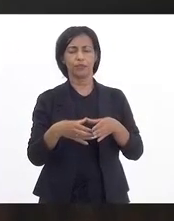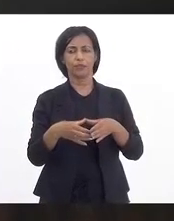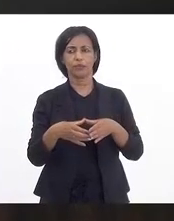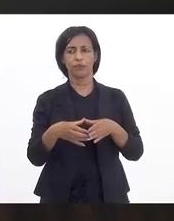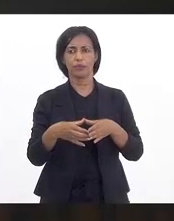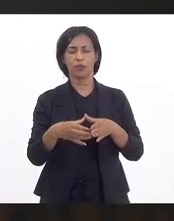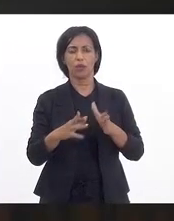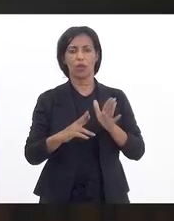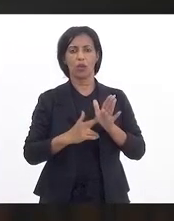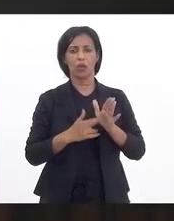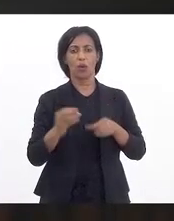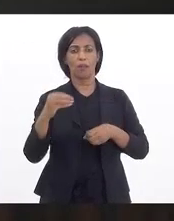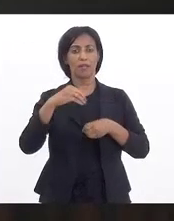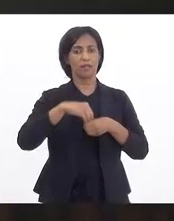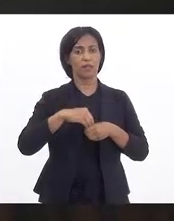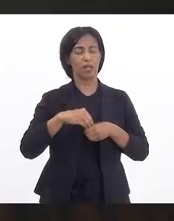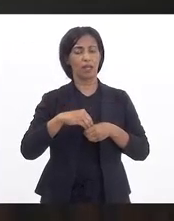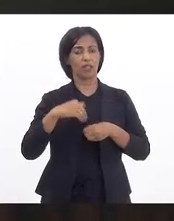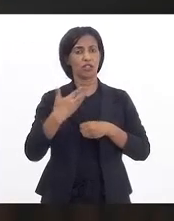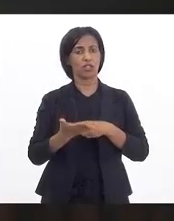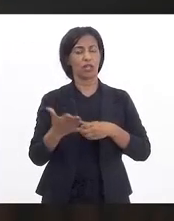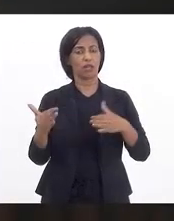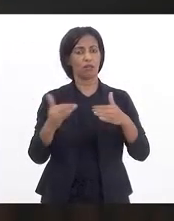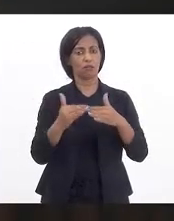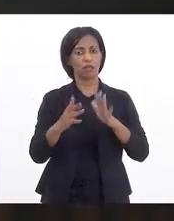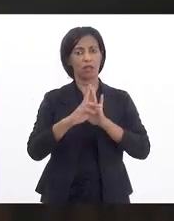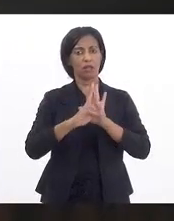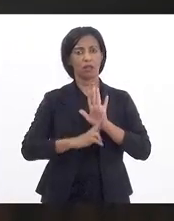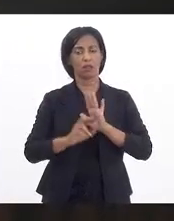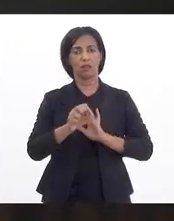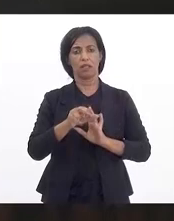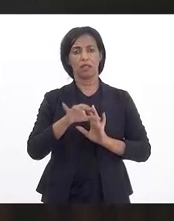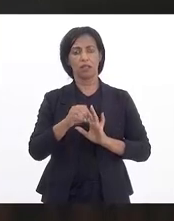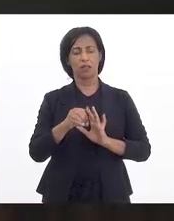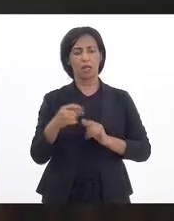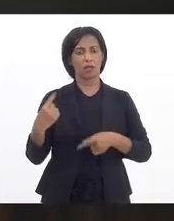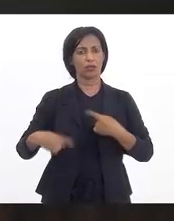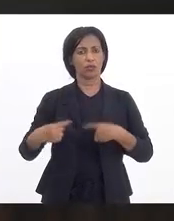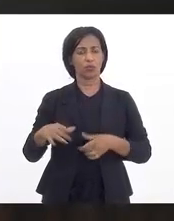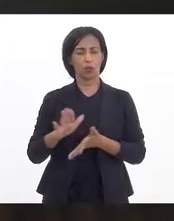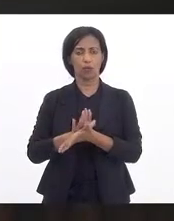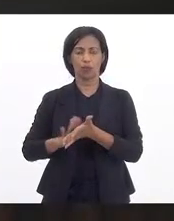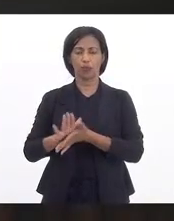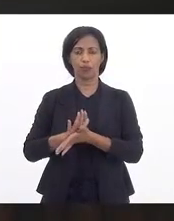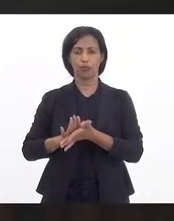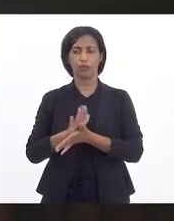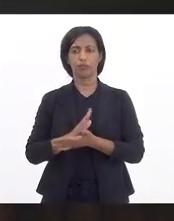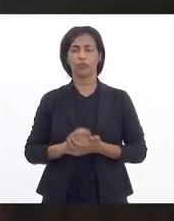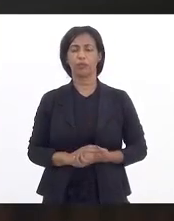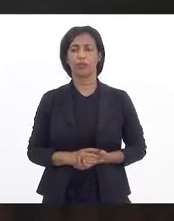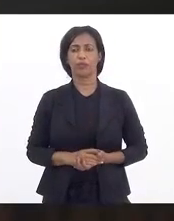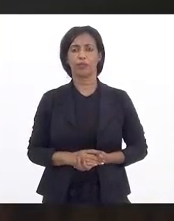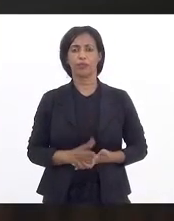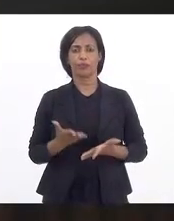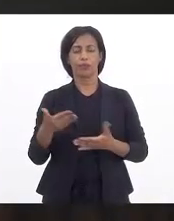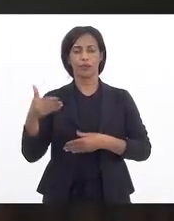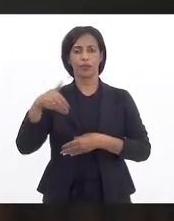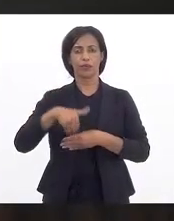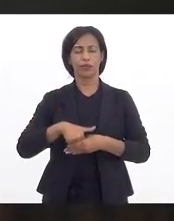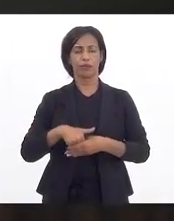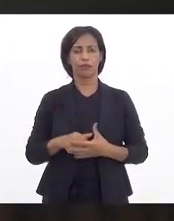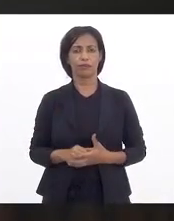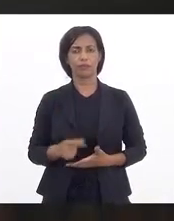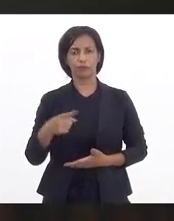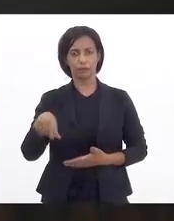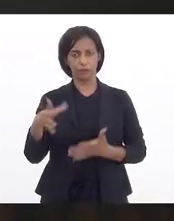normas internas e proposições externas favorável relator Deputado Sérgio Fernandes em discussão não havendo Quem Queira discutir encerrada a discussão e votação